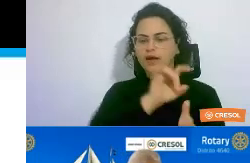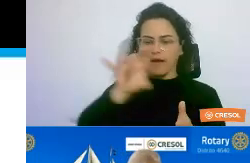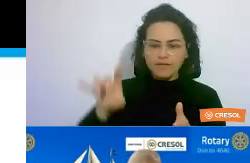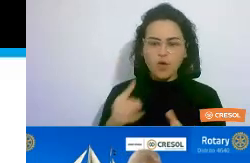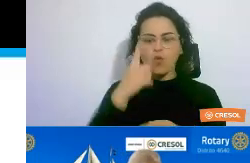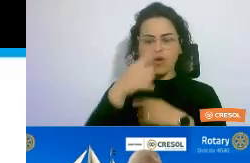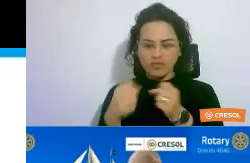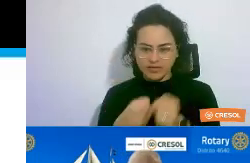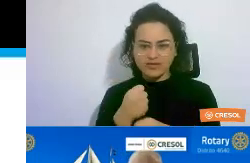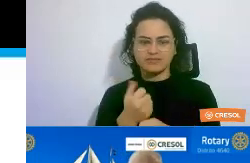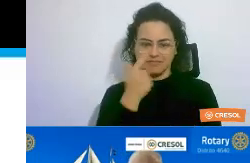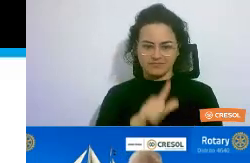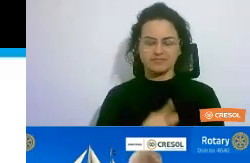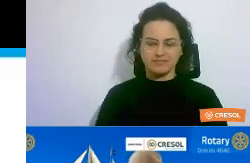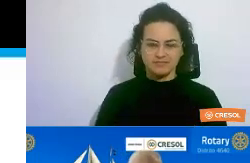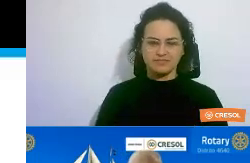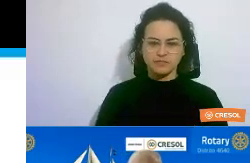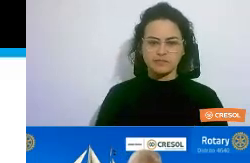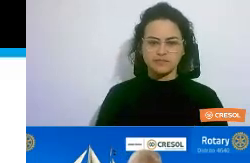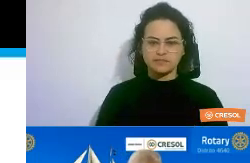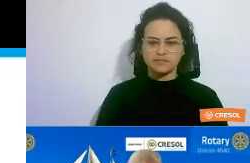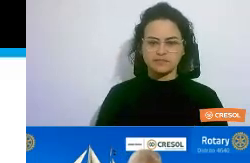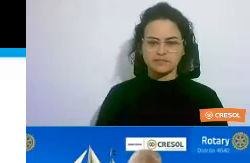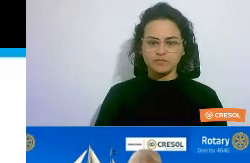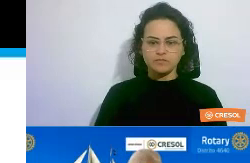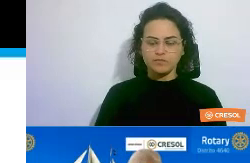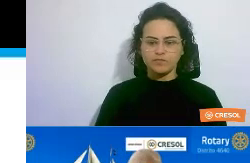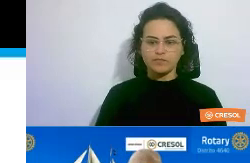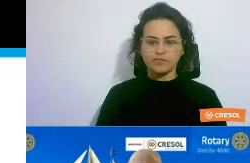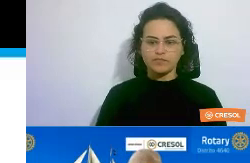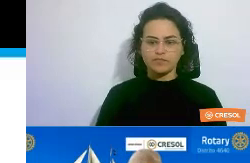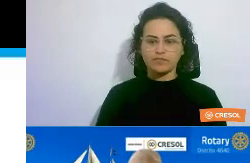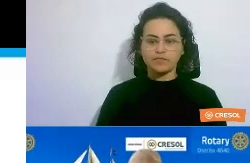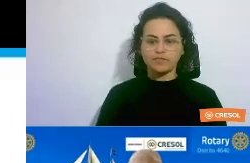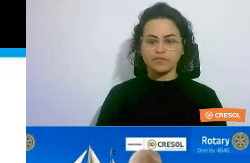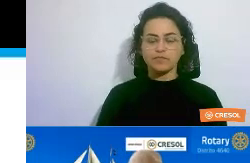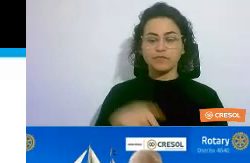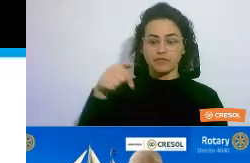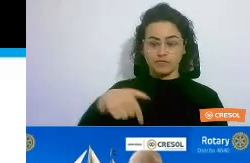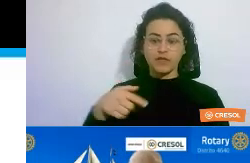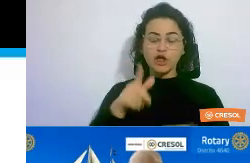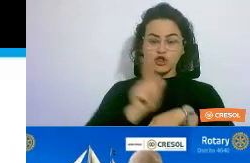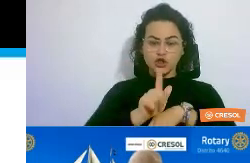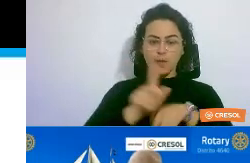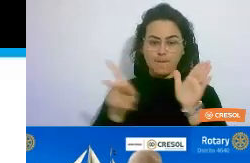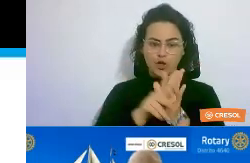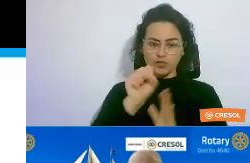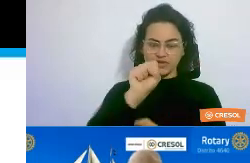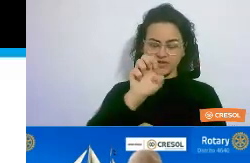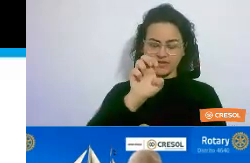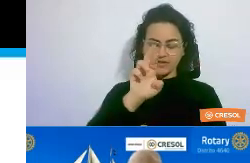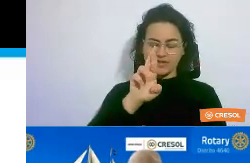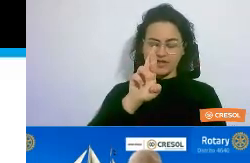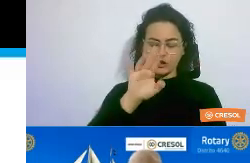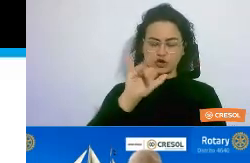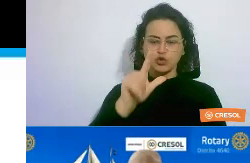Nessa gestão do governador Sérgio Bassejo, serão contemplados 20 projetos distritais no